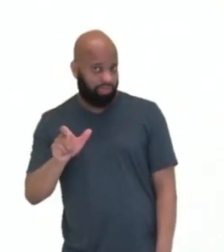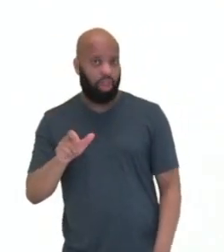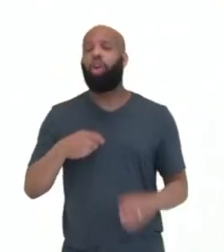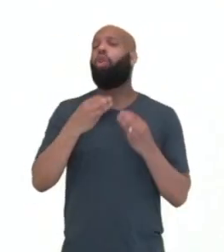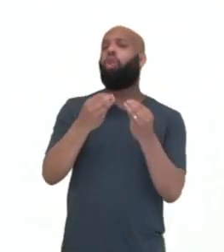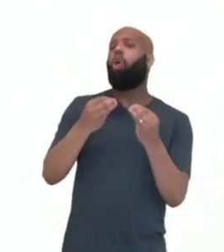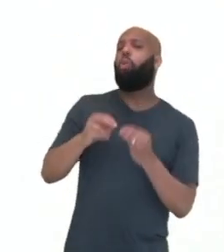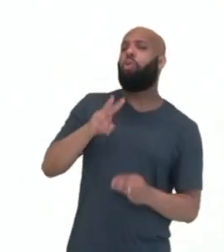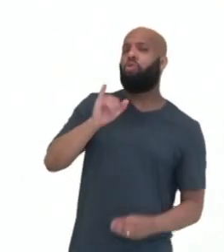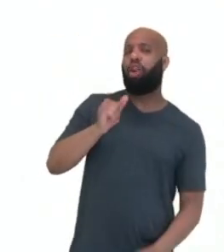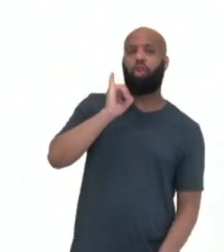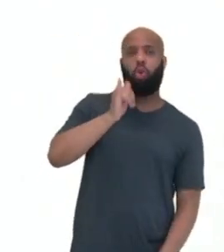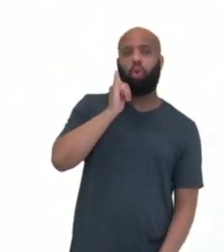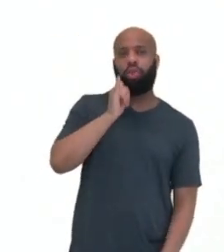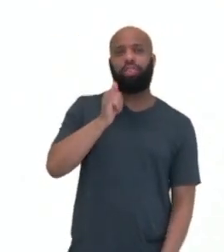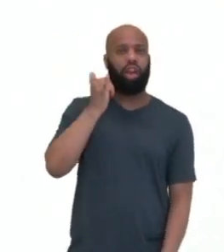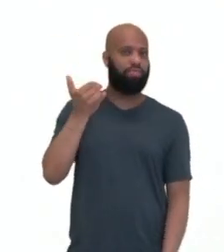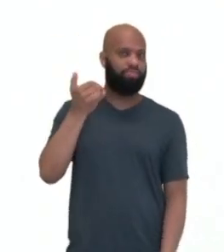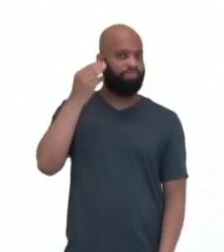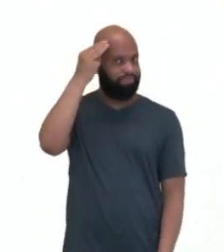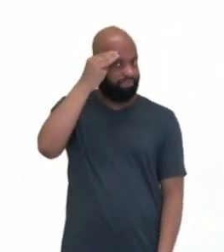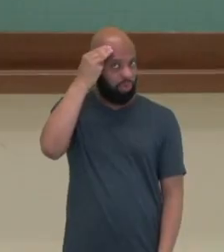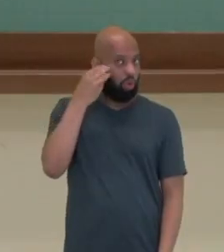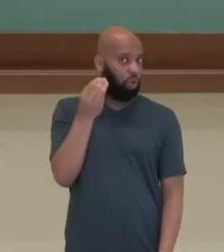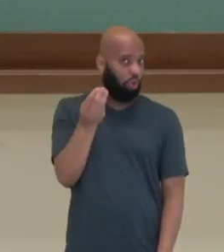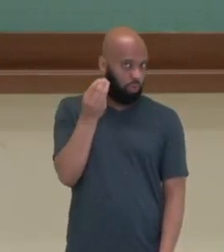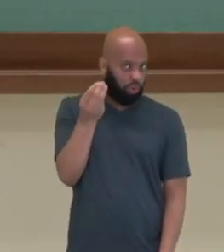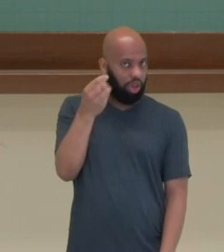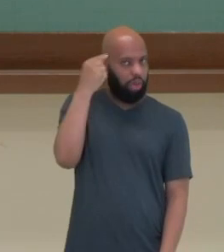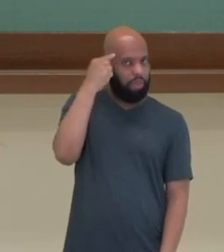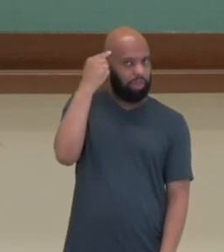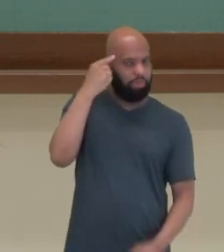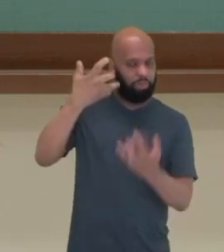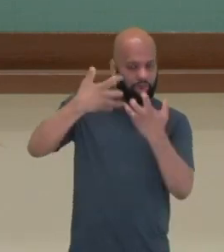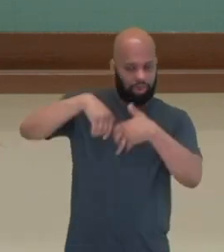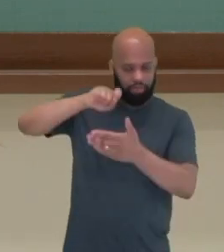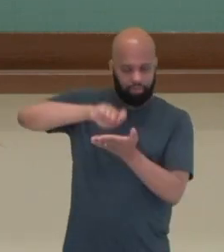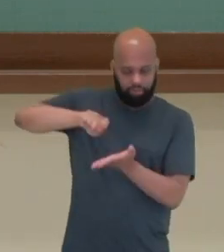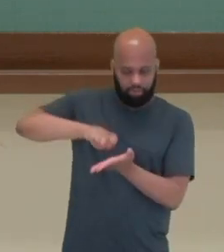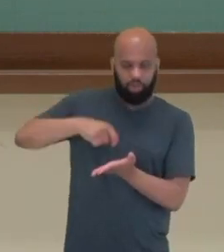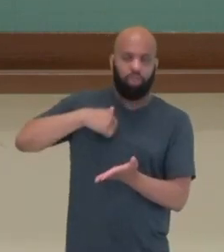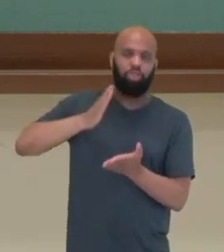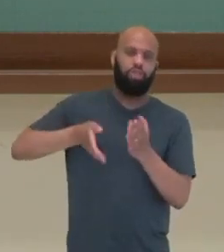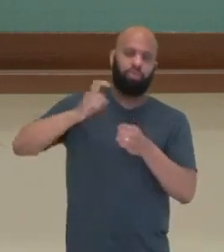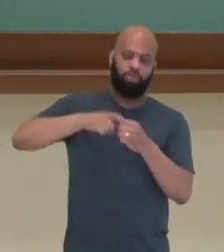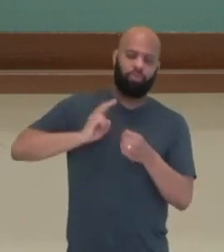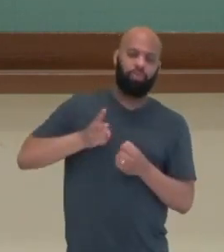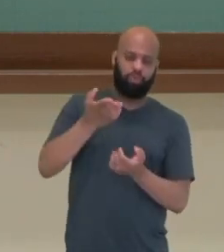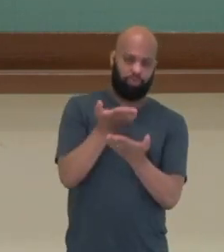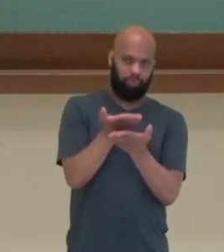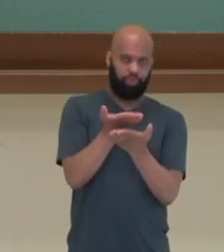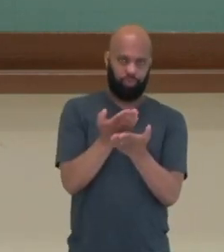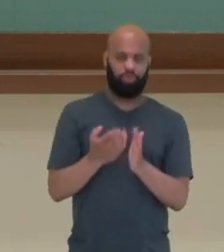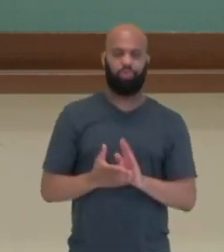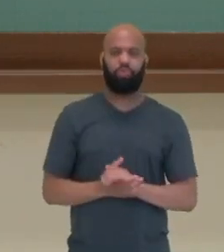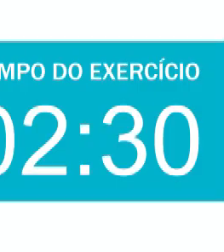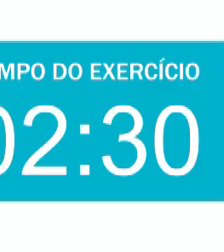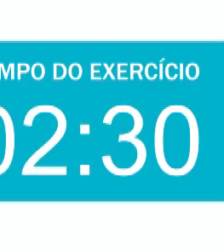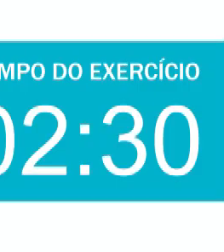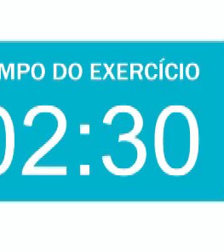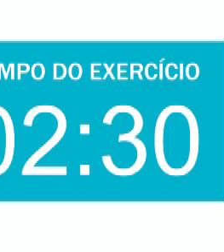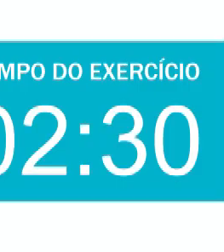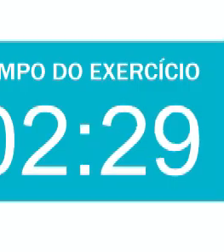Como deve ser o narrador de memórias? Pensa, pensa, pensa, que eu já volto gabaritar contigo.